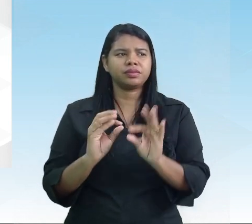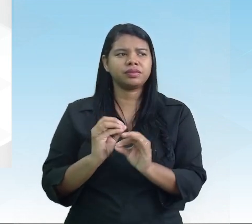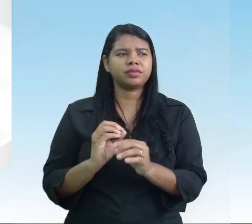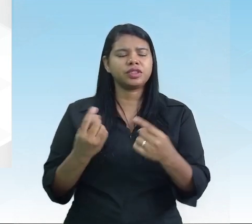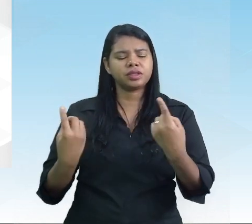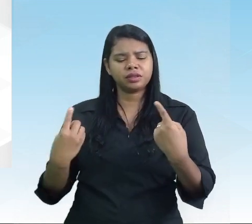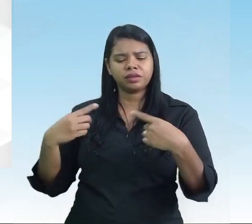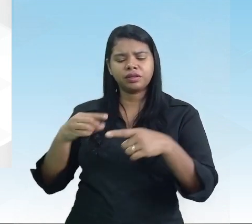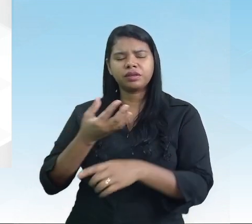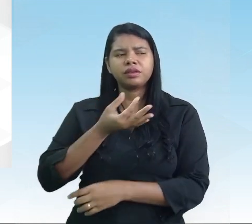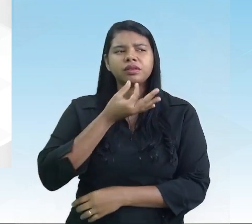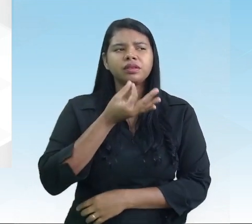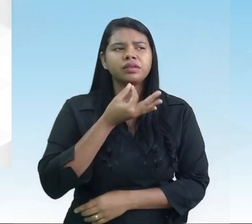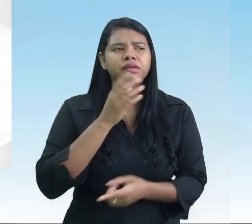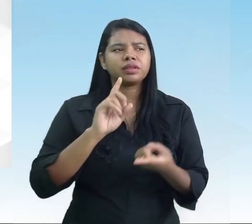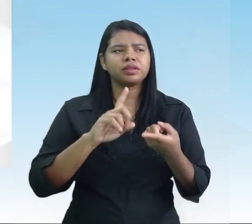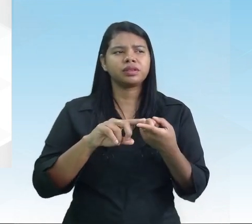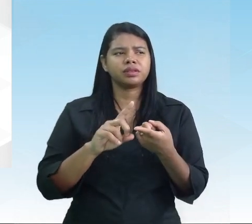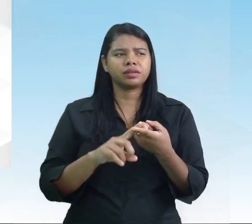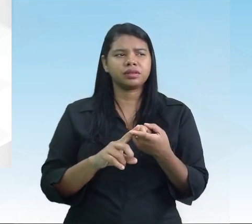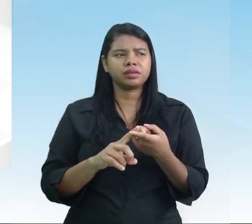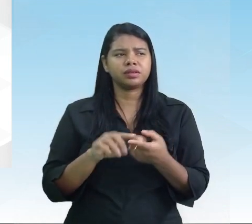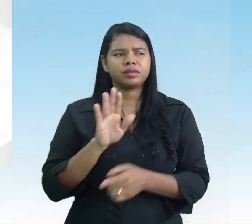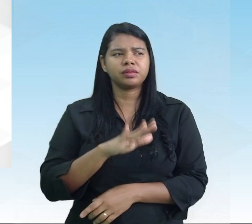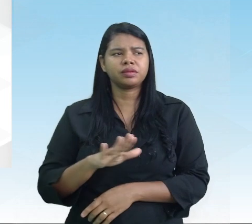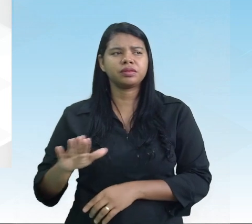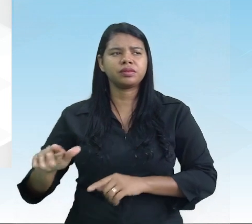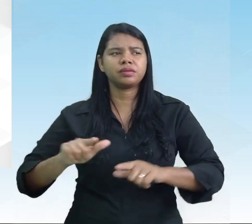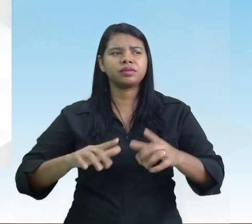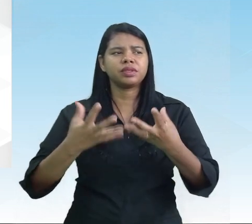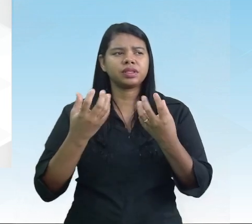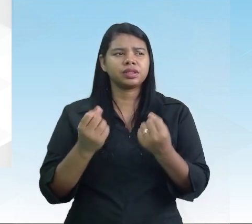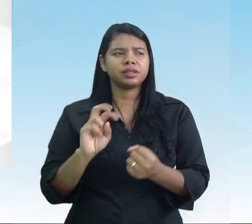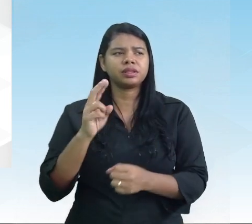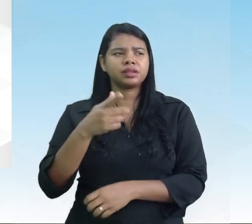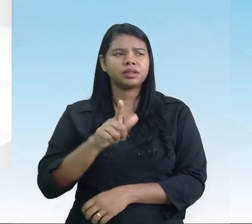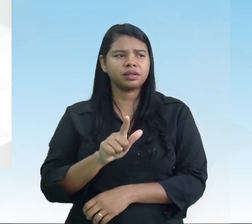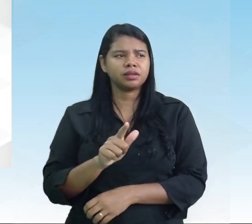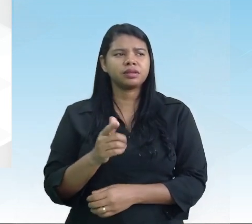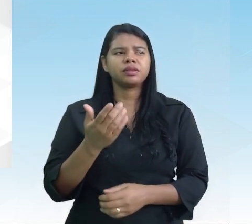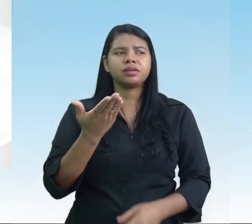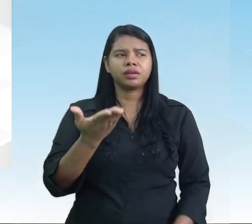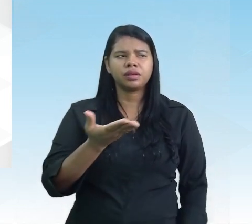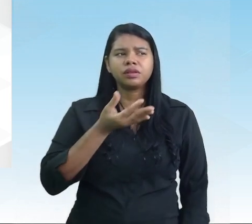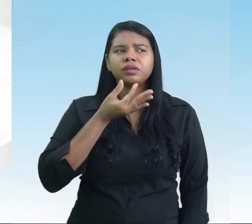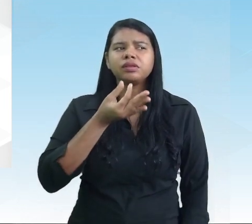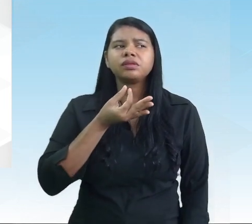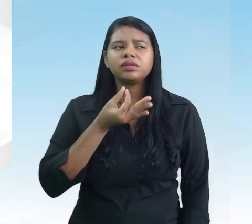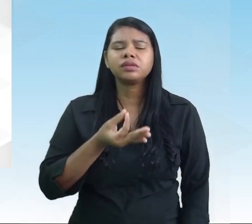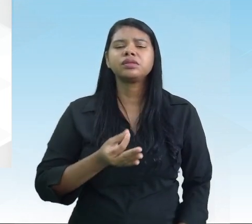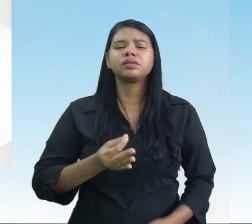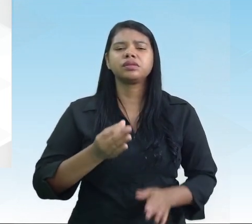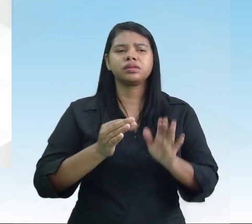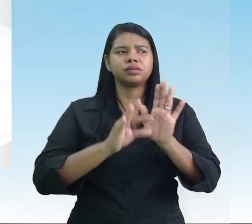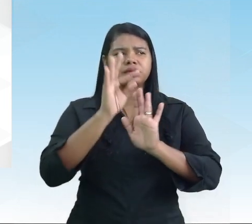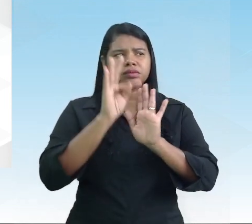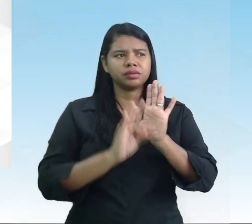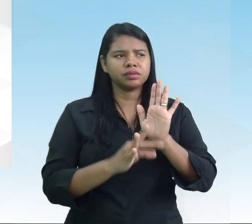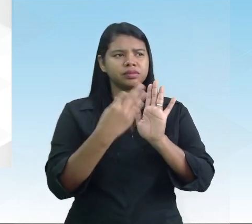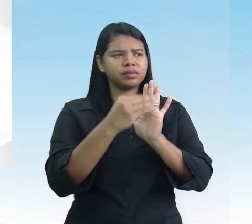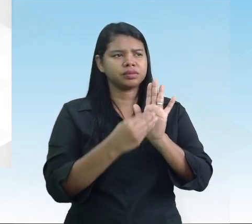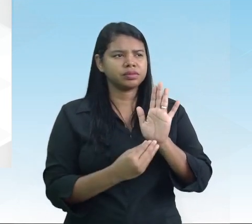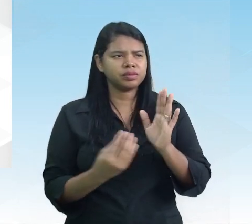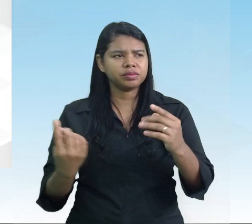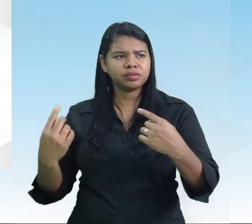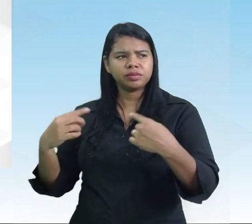defender, certo? O trabalho infantil, aceitar ou não, aí você vai se colocar no texto. Olhem só aqui